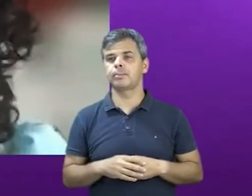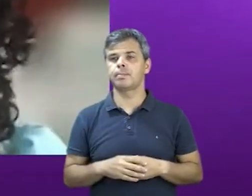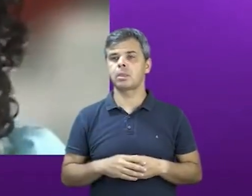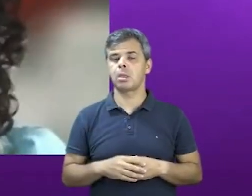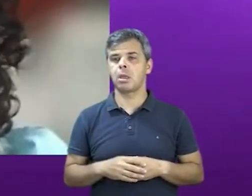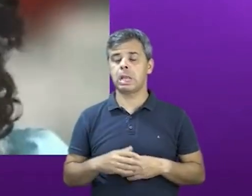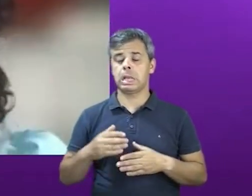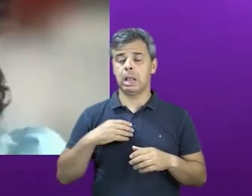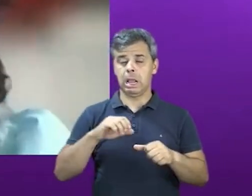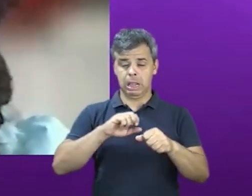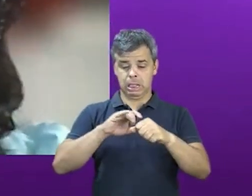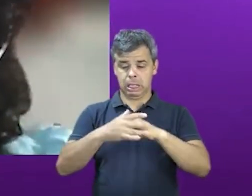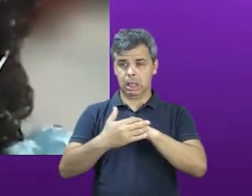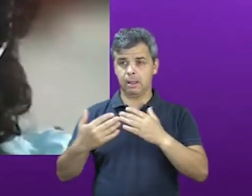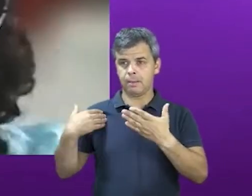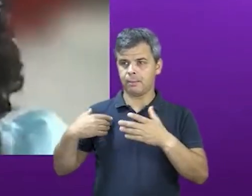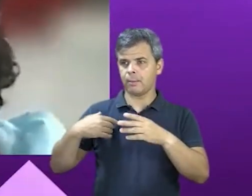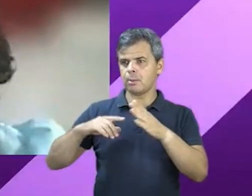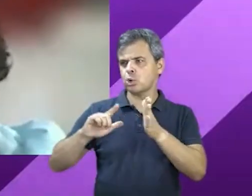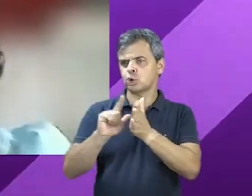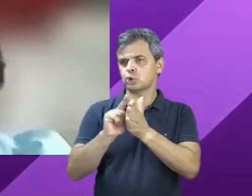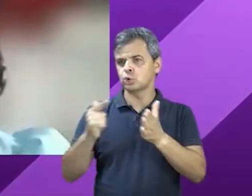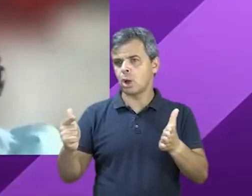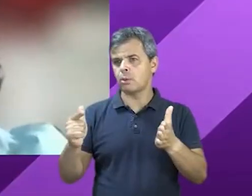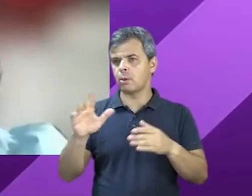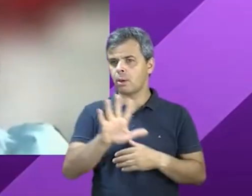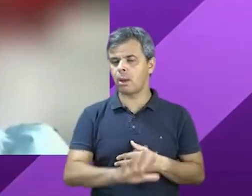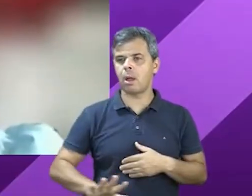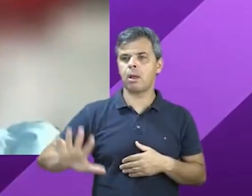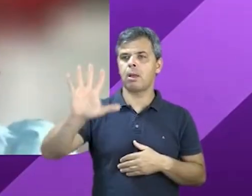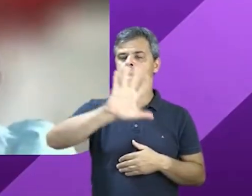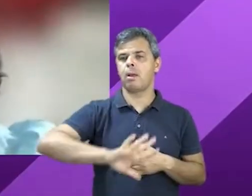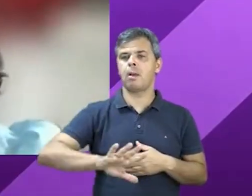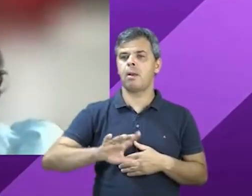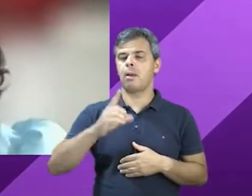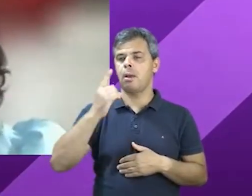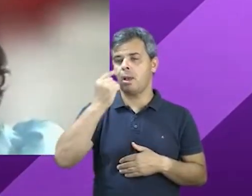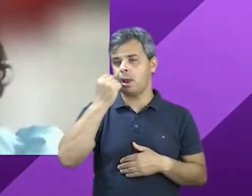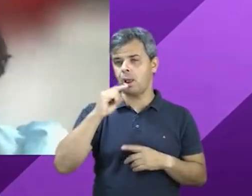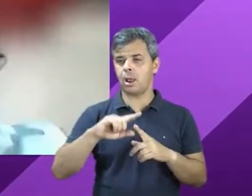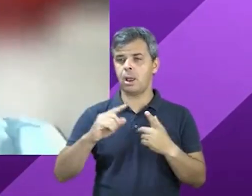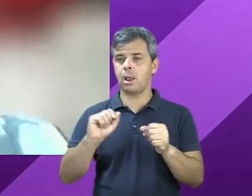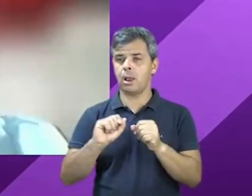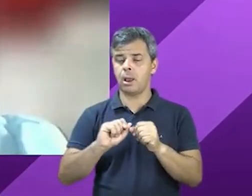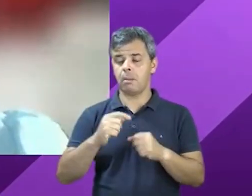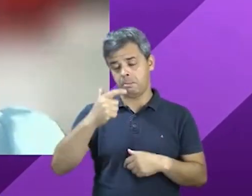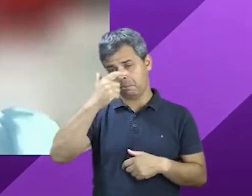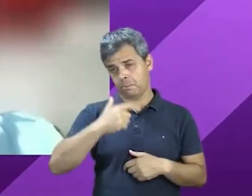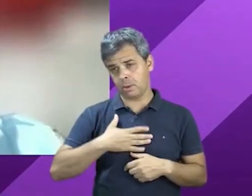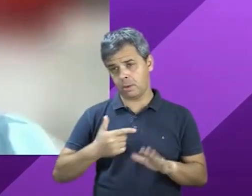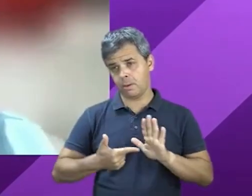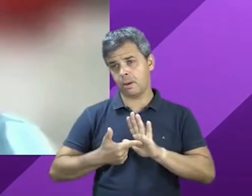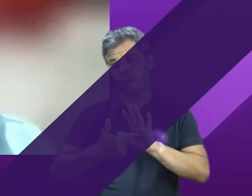da pandemia, nós tivemos uma matéria, né, que foi a nível nacional aqui no Ceará, que é uma matéria que, para mim,